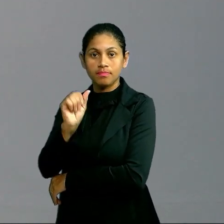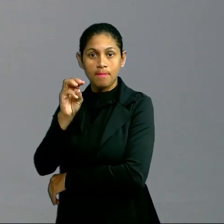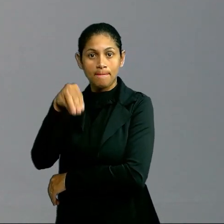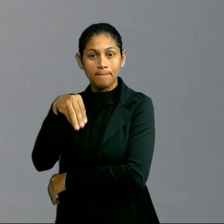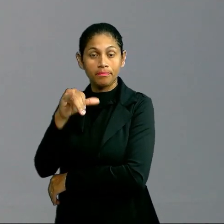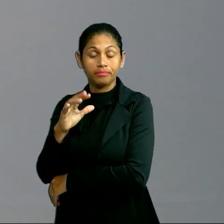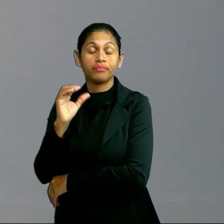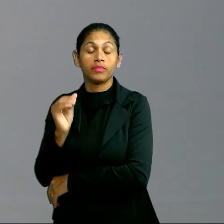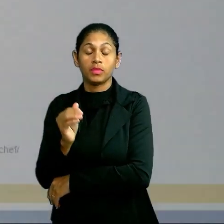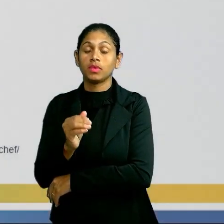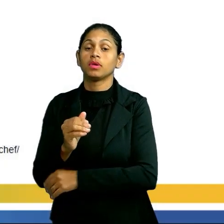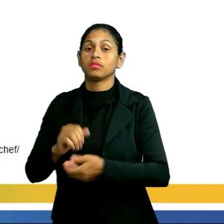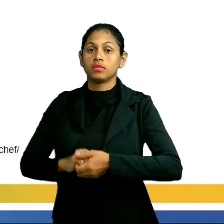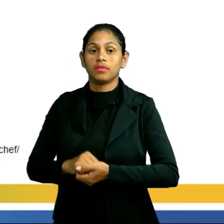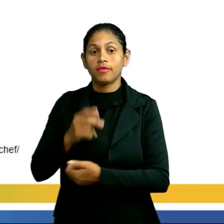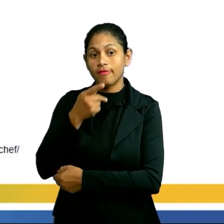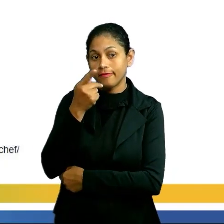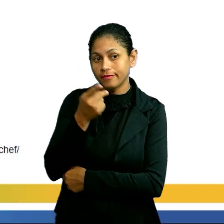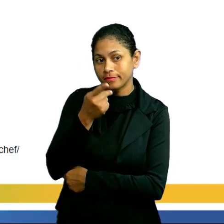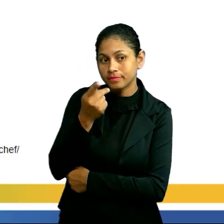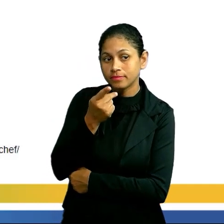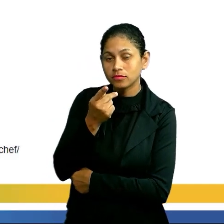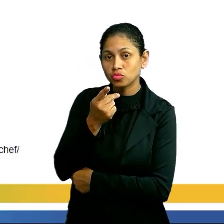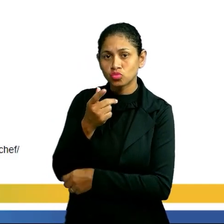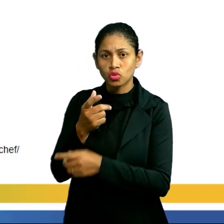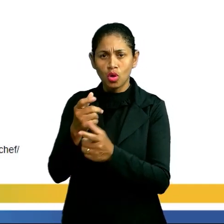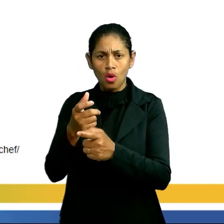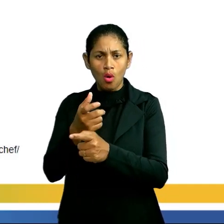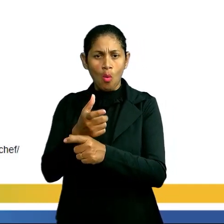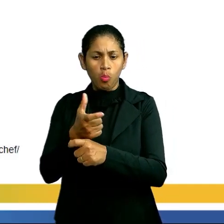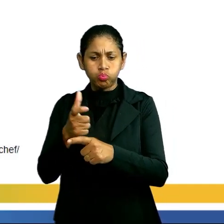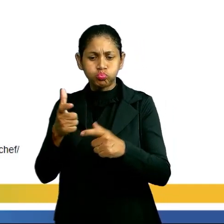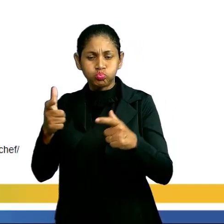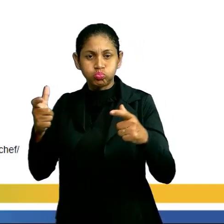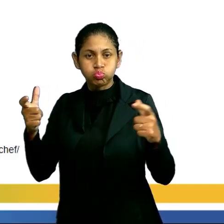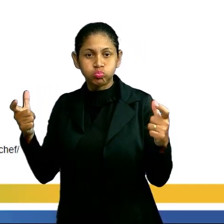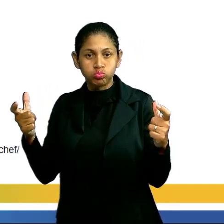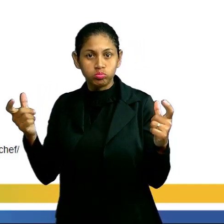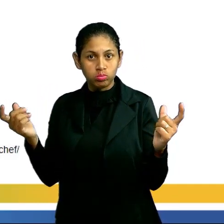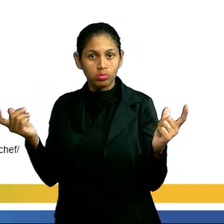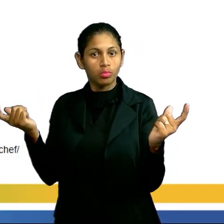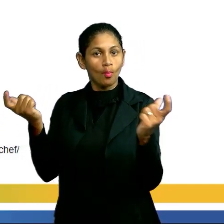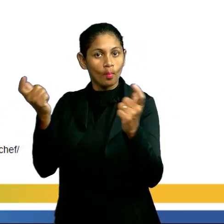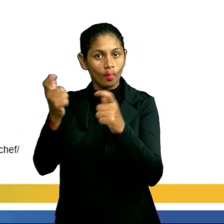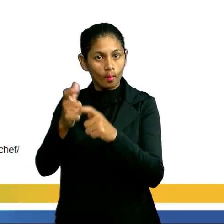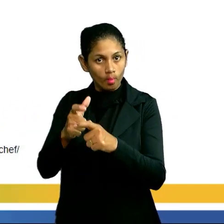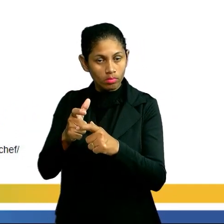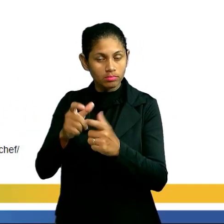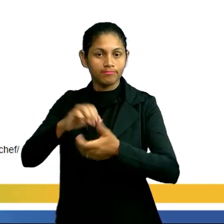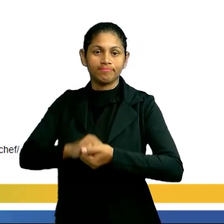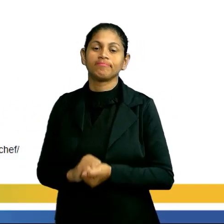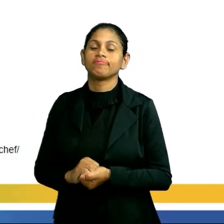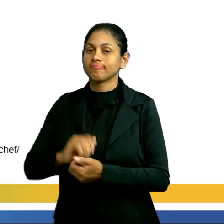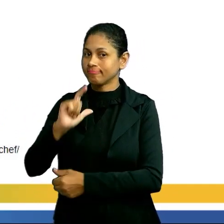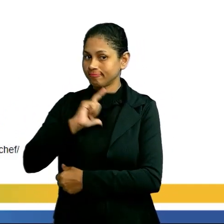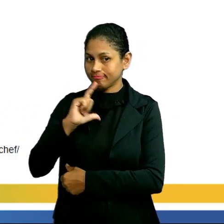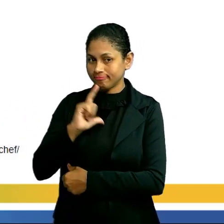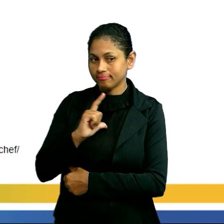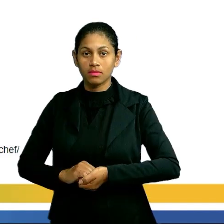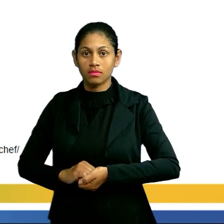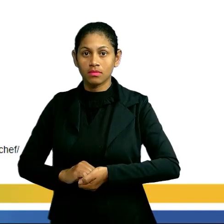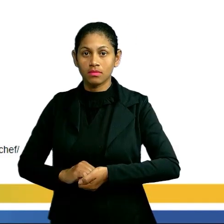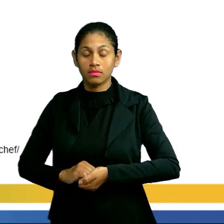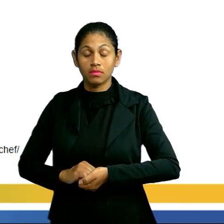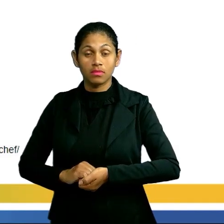sobre dilatação térmica. Sobre dilatações, precisamos entender que existe a dilatação e existe a